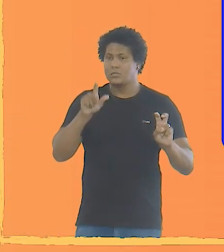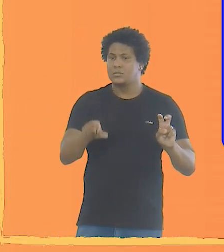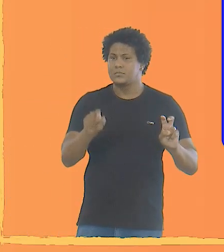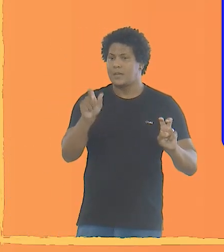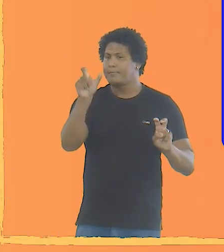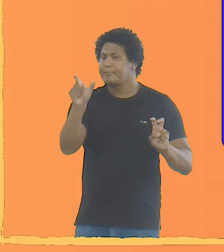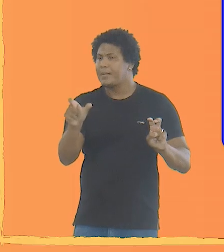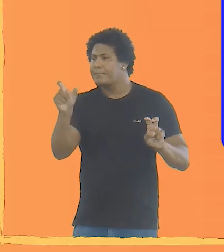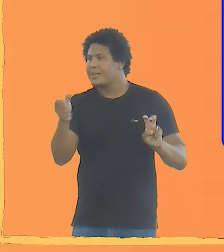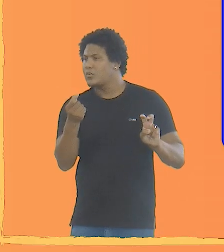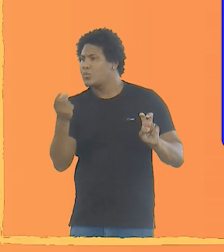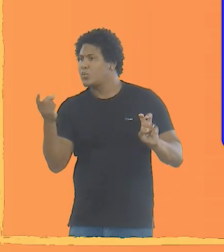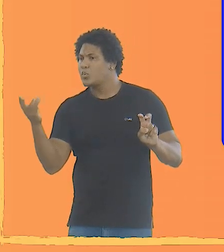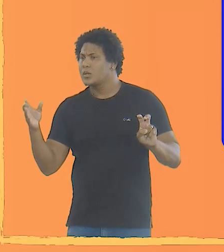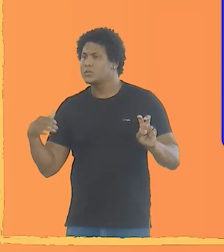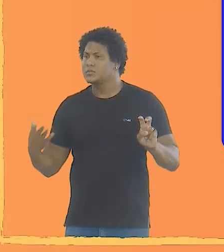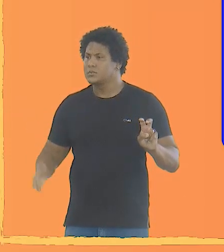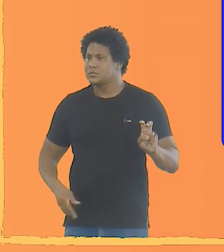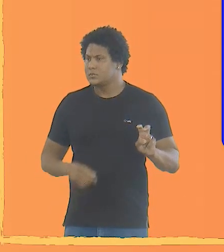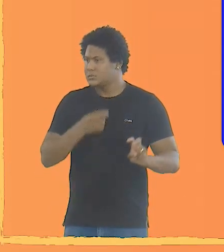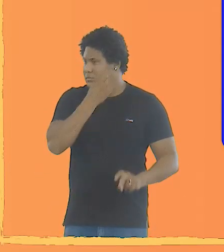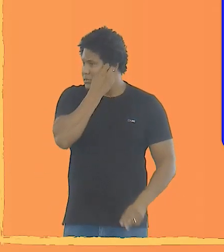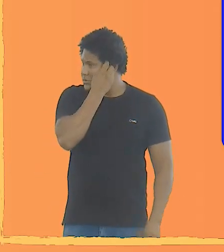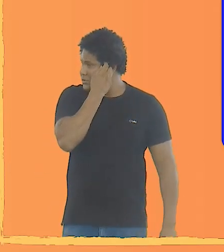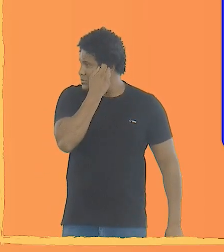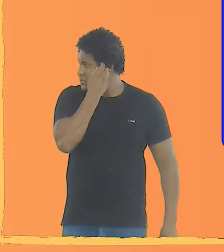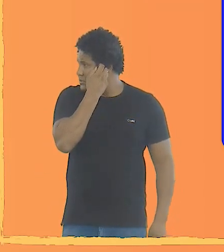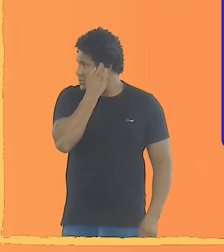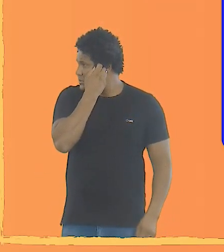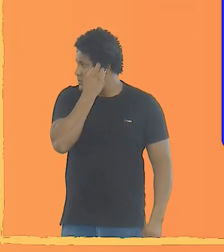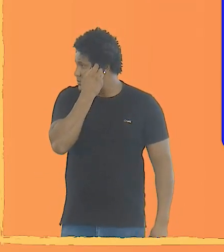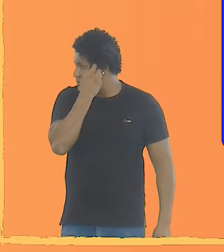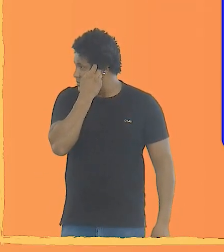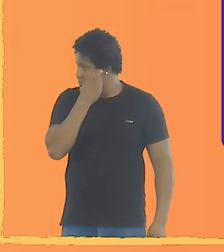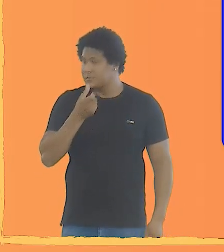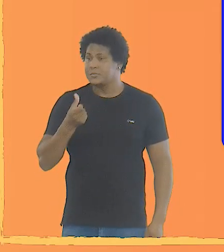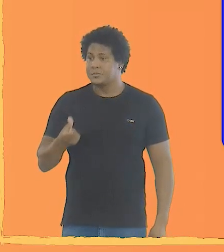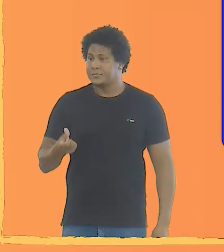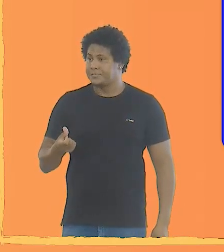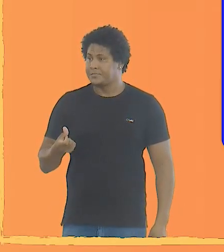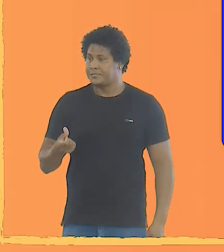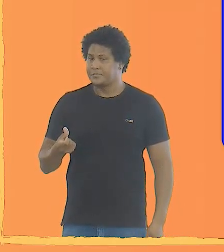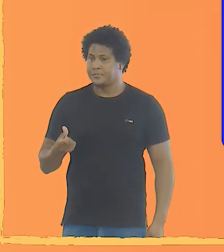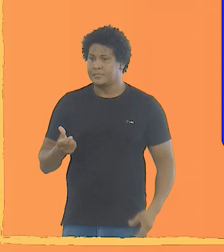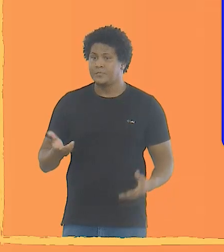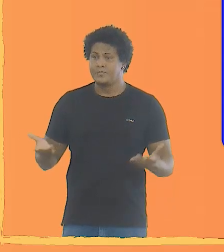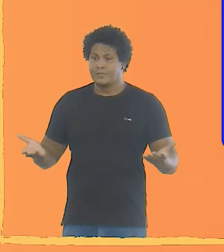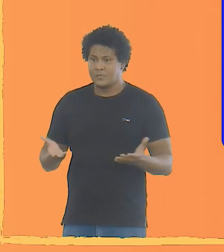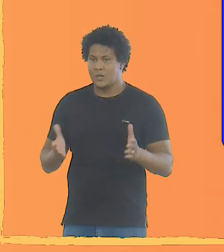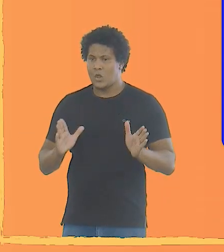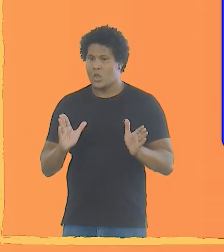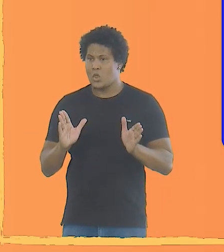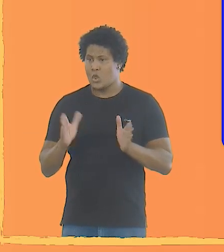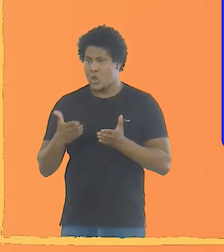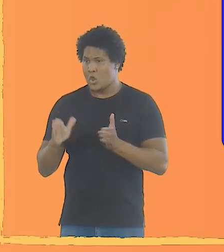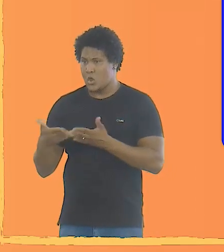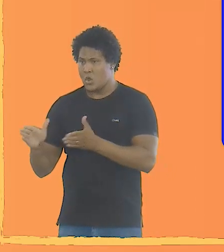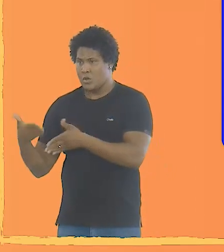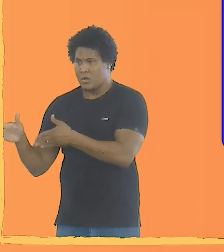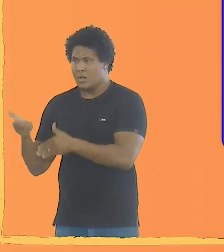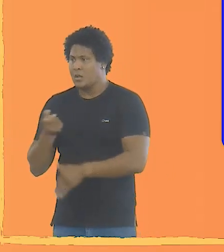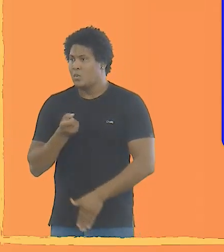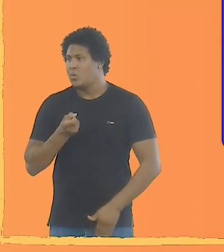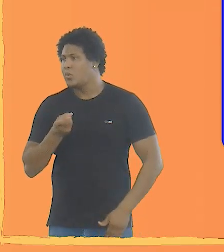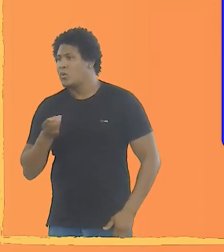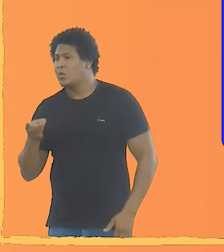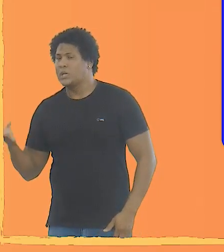tenho para escolher o personagem? Olha no texto, quantos são? 6. E agora eu vou escolher um cômodo da casa. Quantas opções eu tenho para escolher